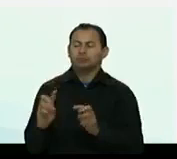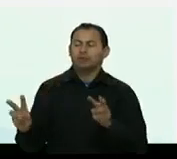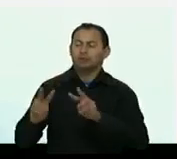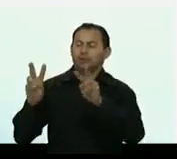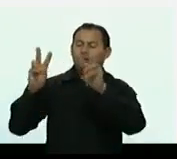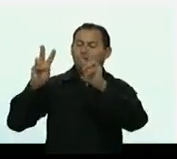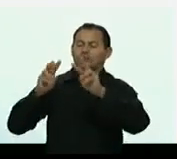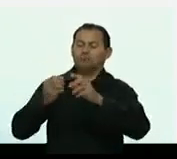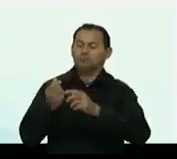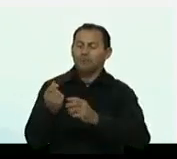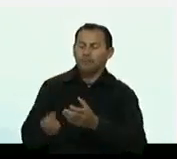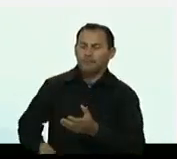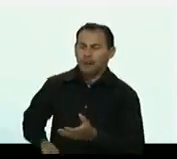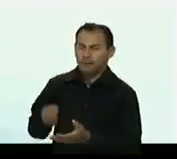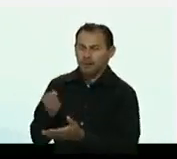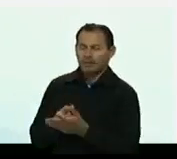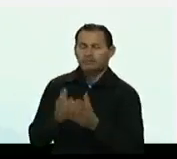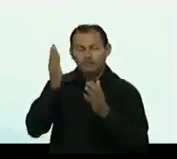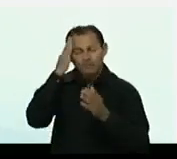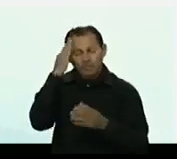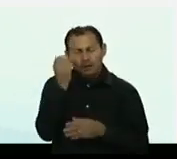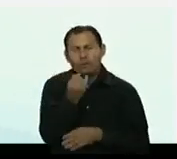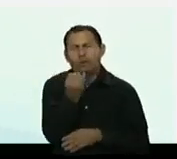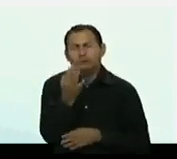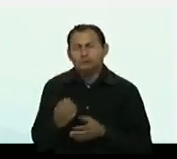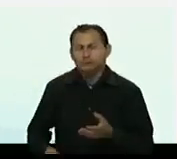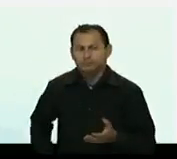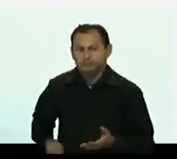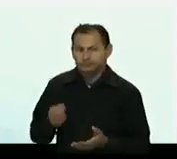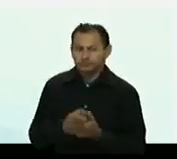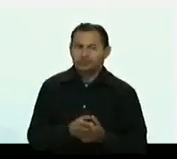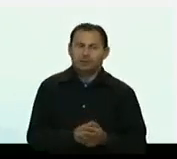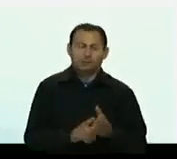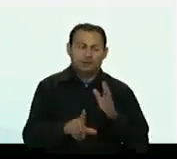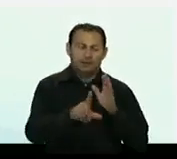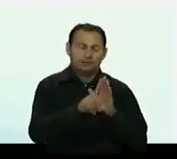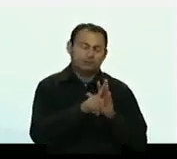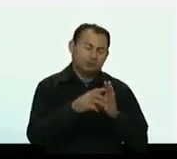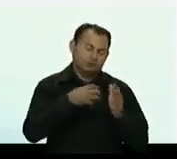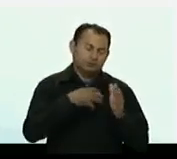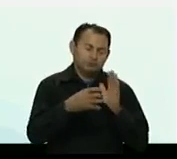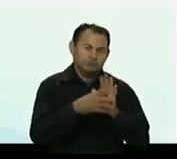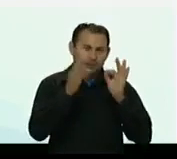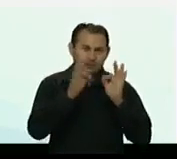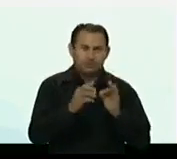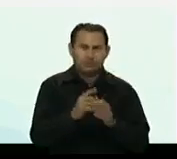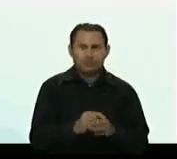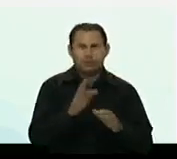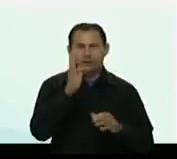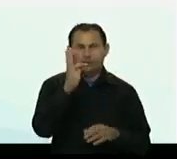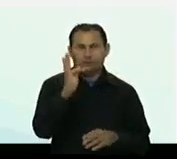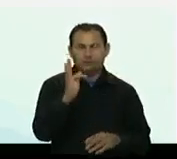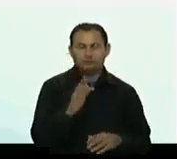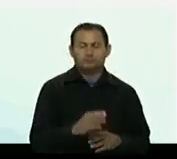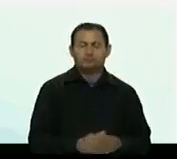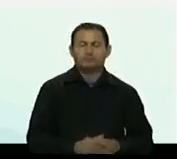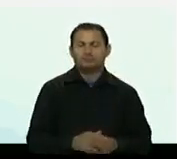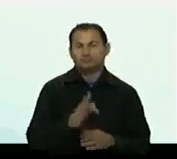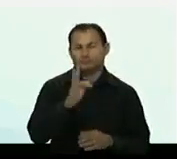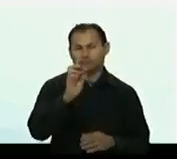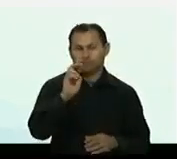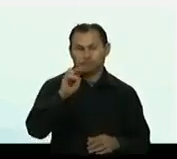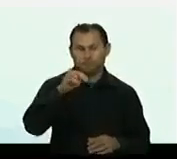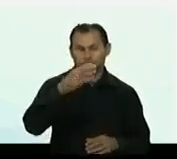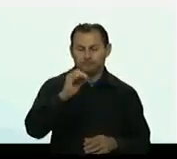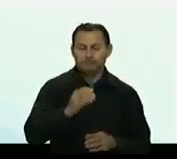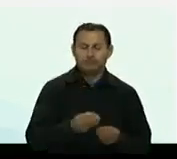para pagar. Então, para saber quanto que eu vou pagar, eu tenho que ter uma lei de formação, que é o nosso F. Então, essa função